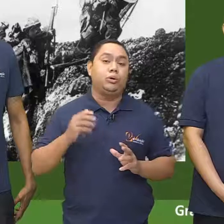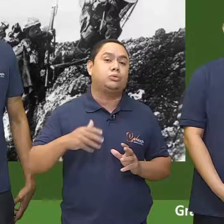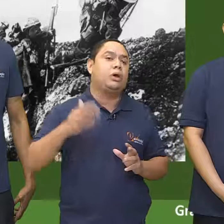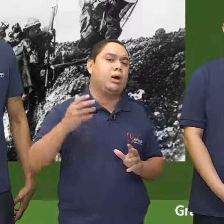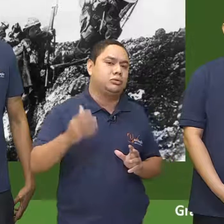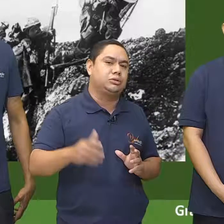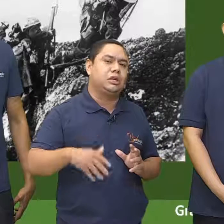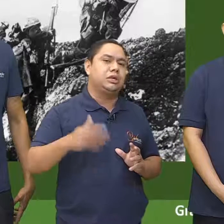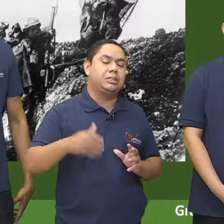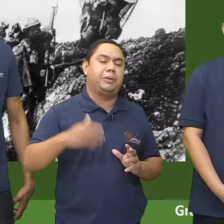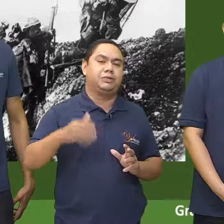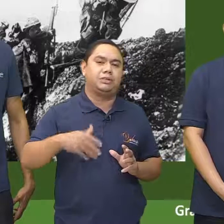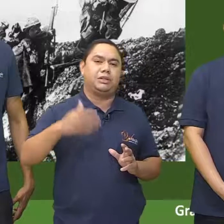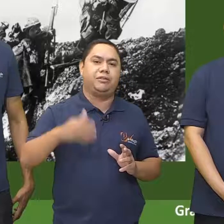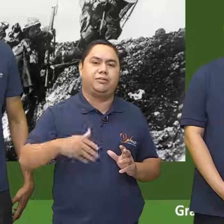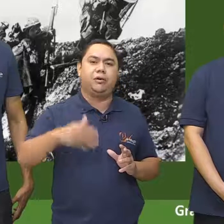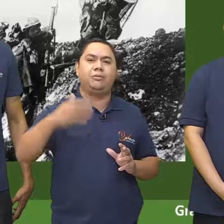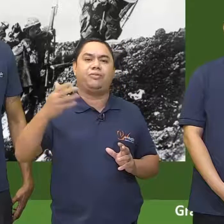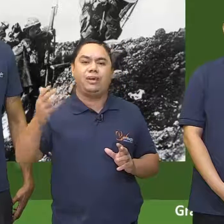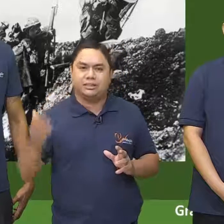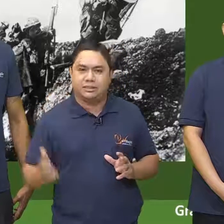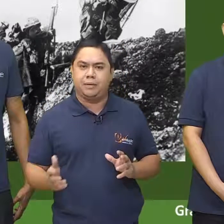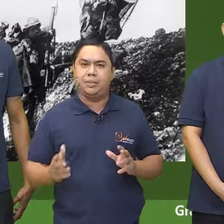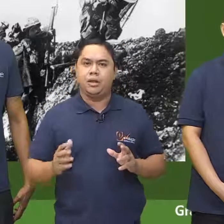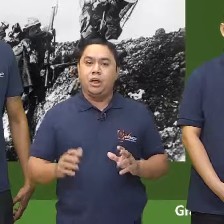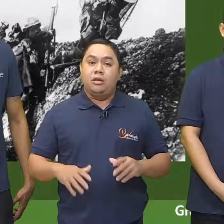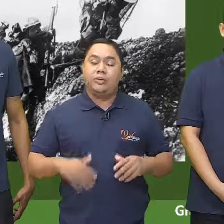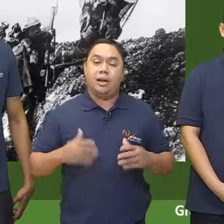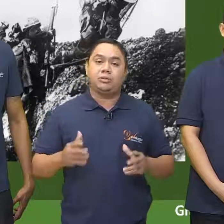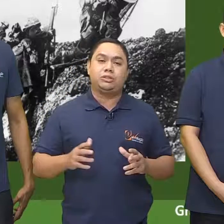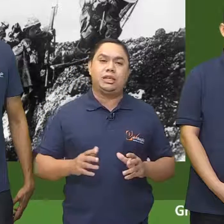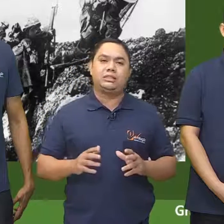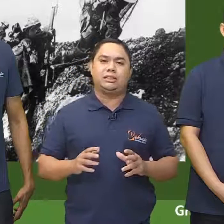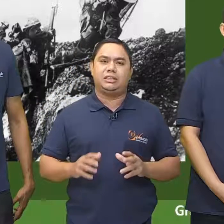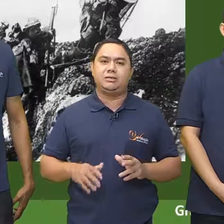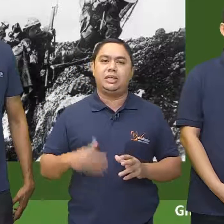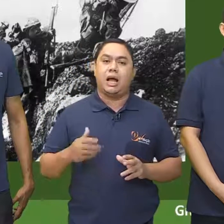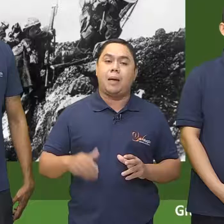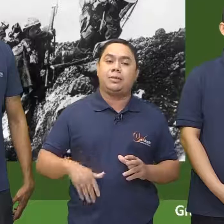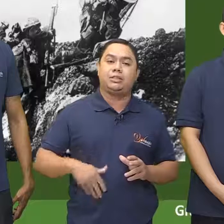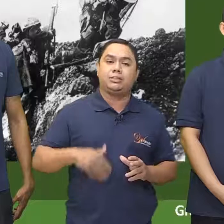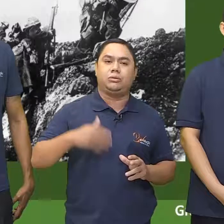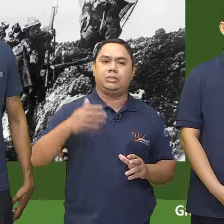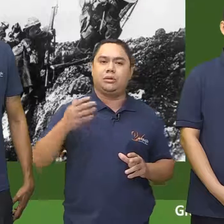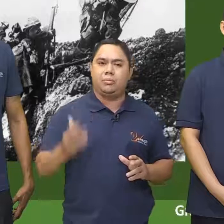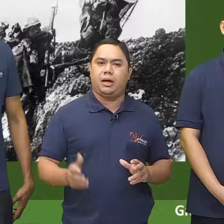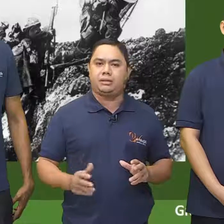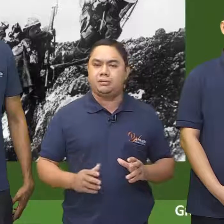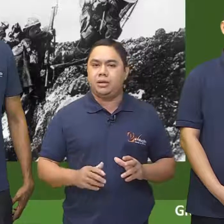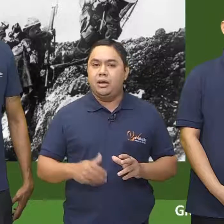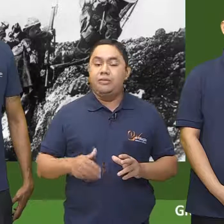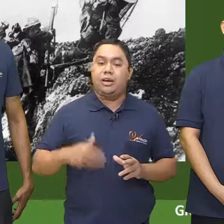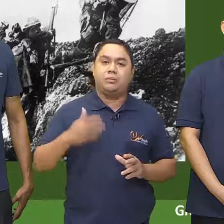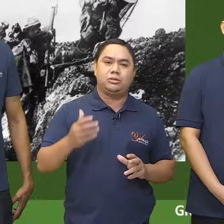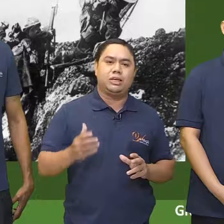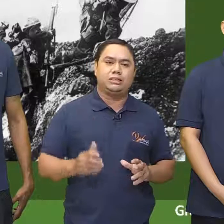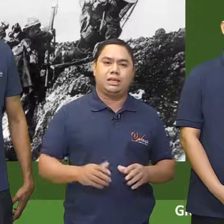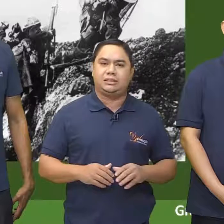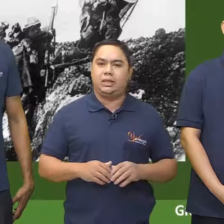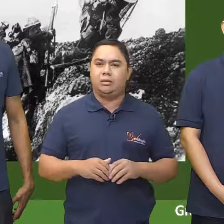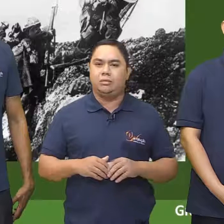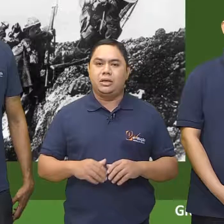número muito alto de pessoas que vão falecer, veremos a utilização de armas de destruição em massa, veremos